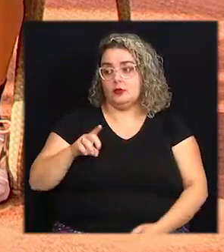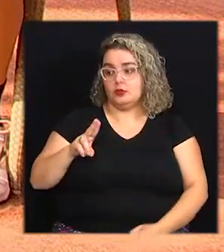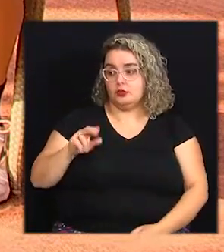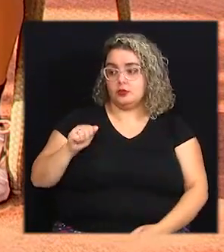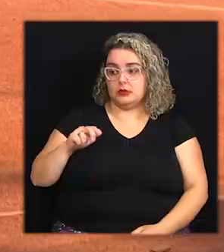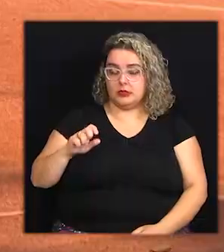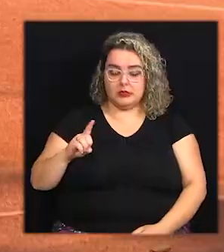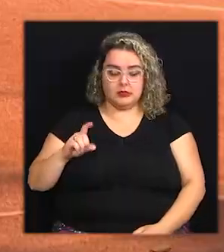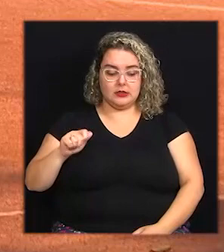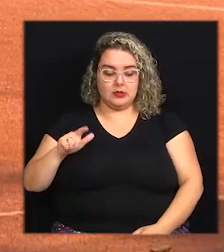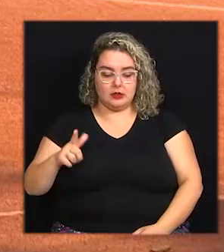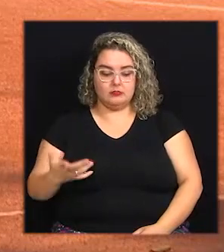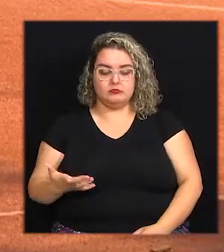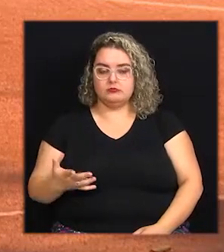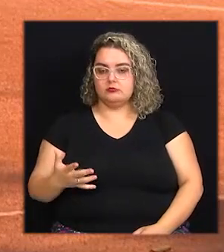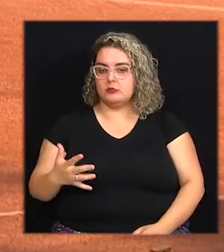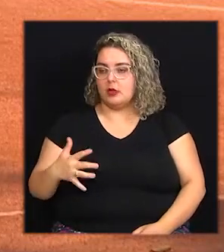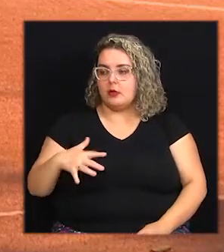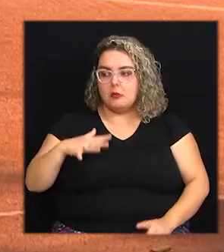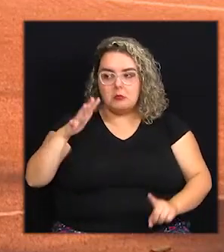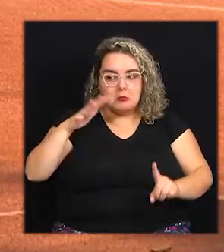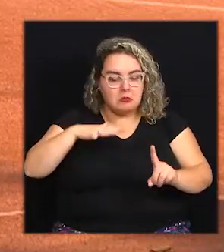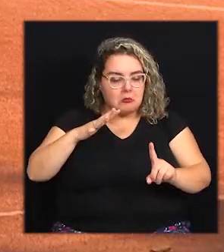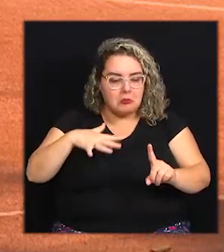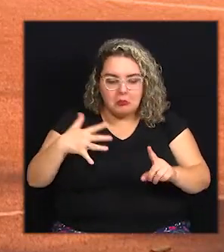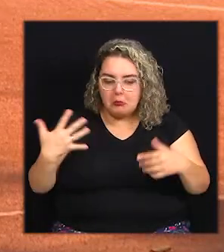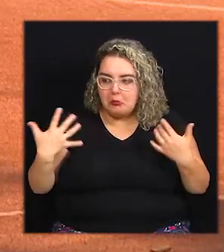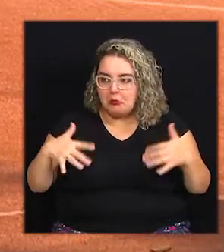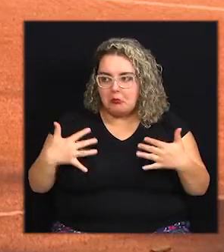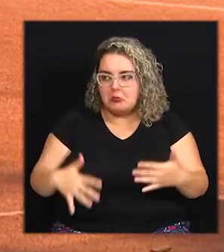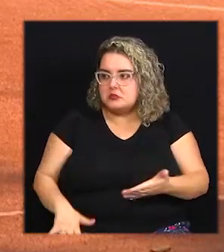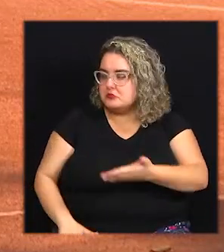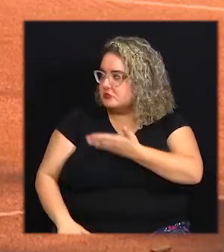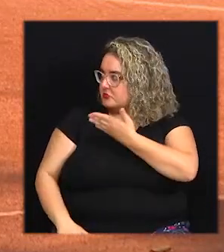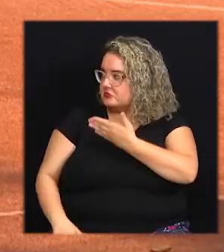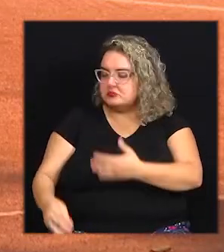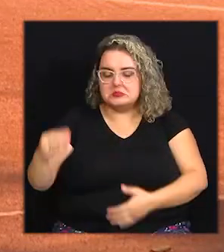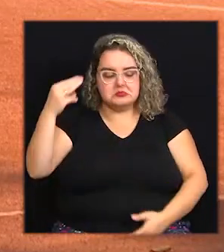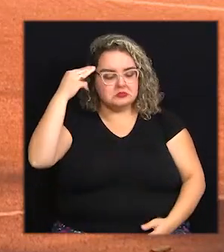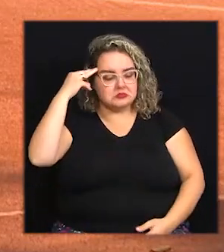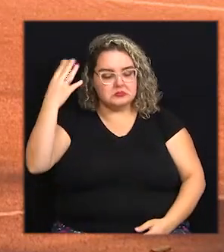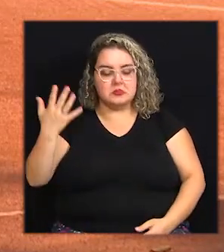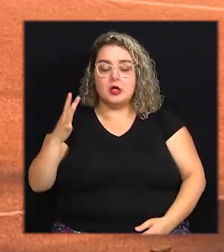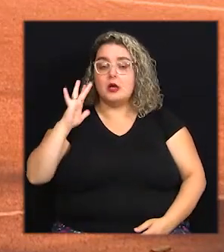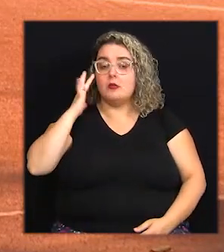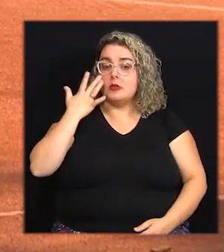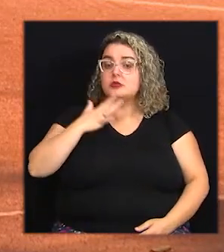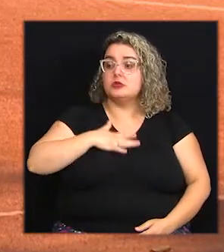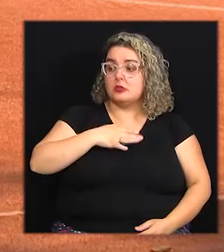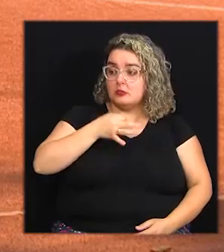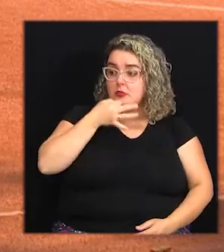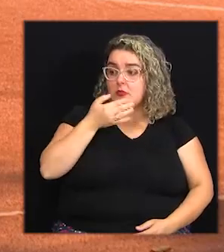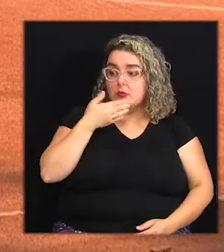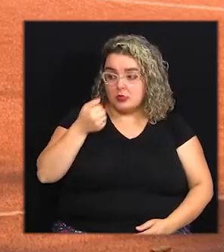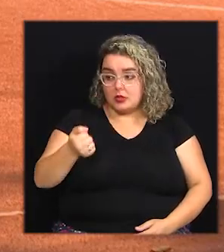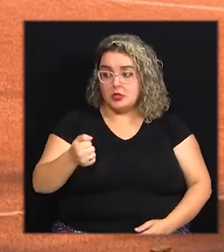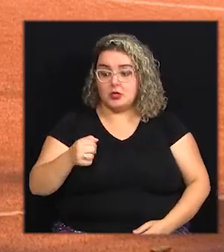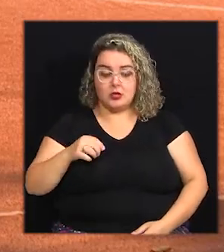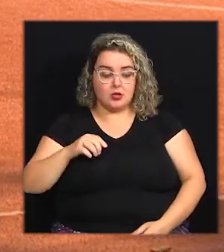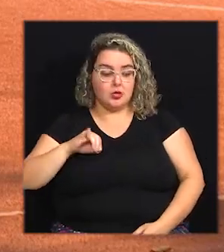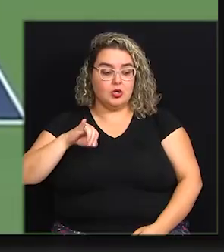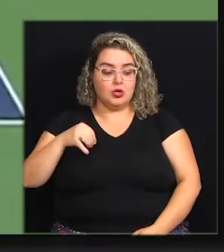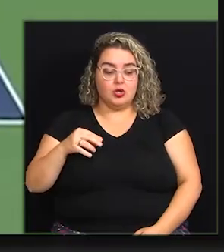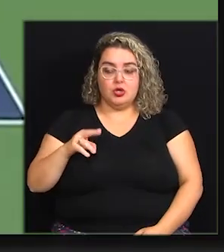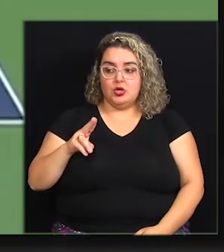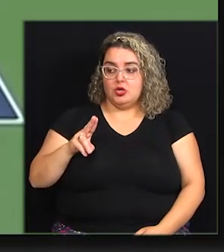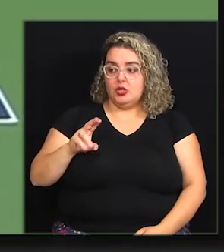Nadal. Eu admiro absurdo, assim, a mentalidade dele. Eu acho que, na minha opinião, o melhor é o